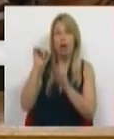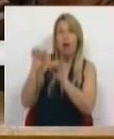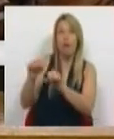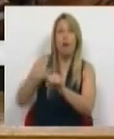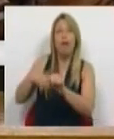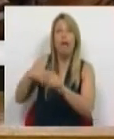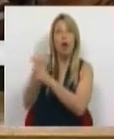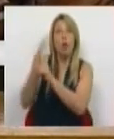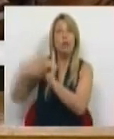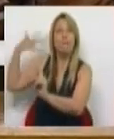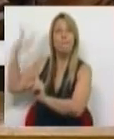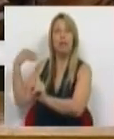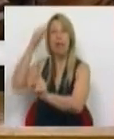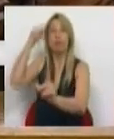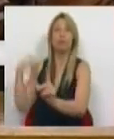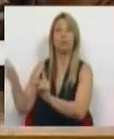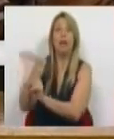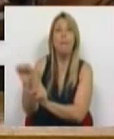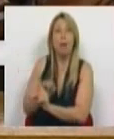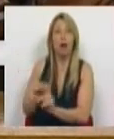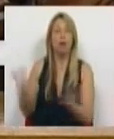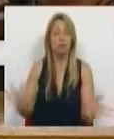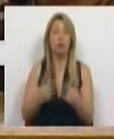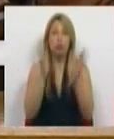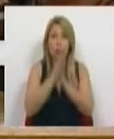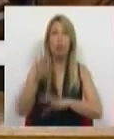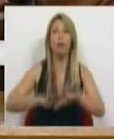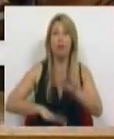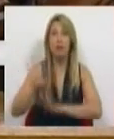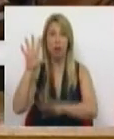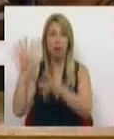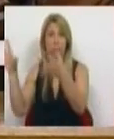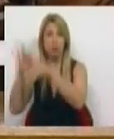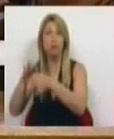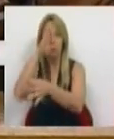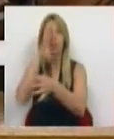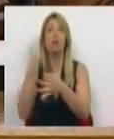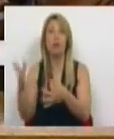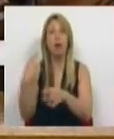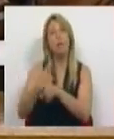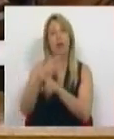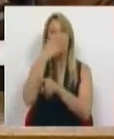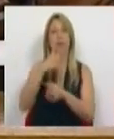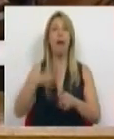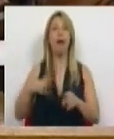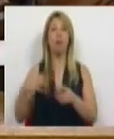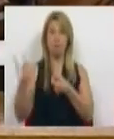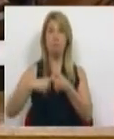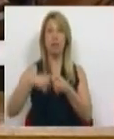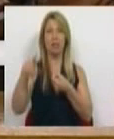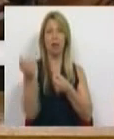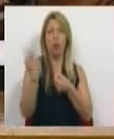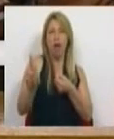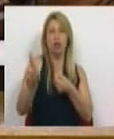e por completo tudo o que disseram e fizeram a partir do Governo, nem que para isso tenham que sacudir o ex-parceiro de coligação e aprovar algumas